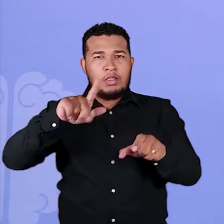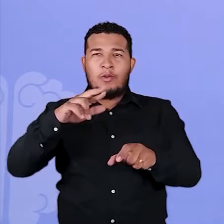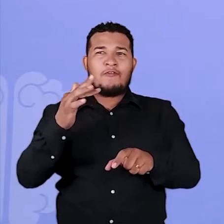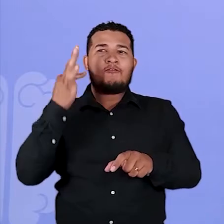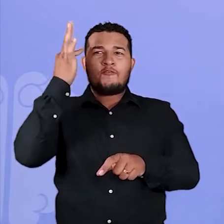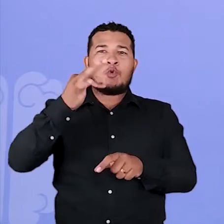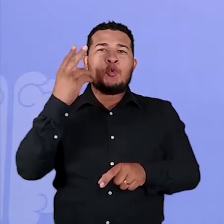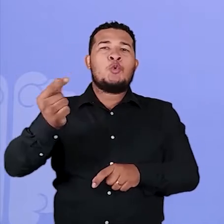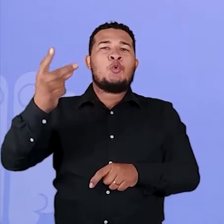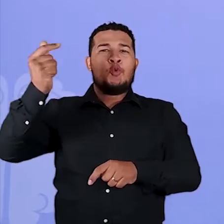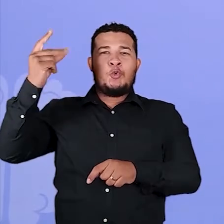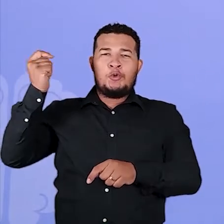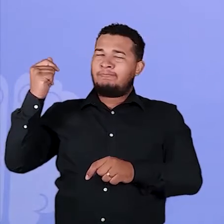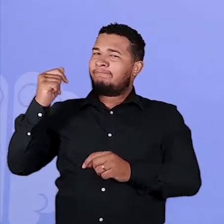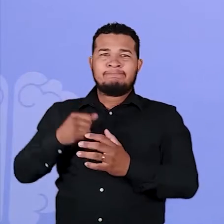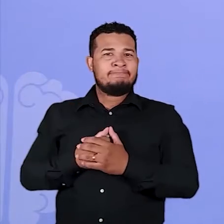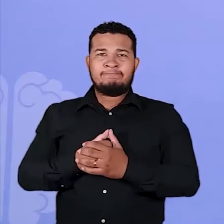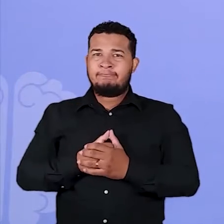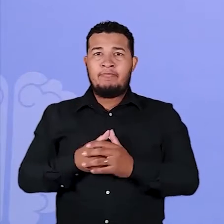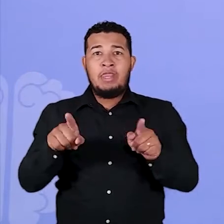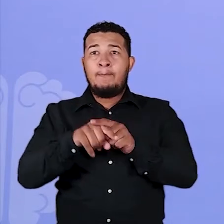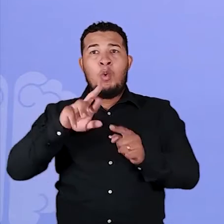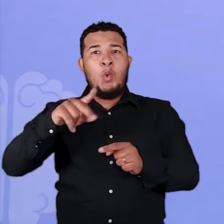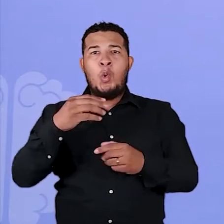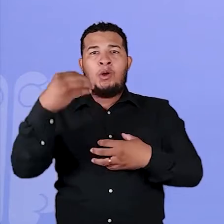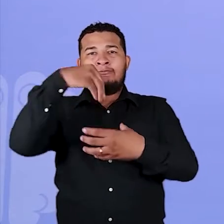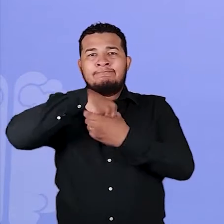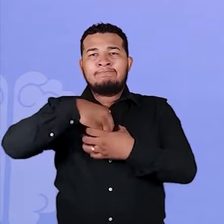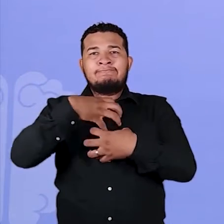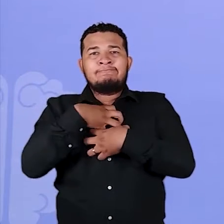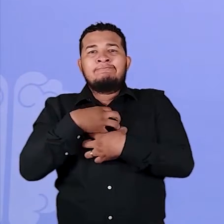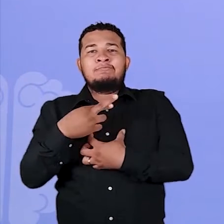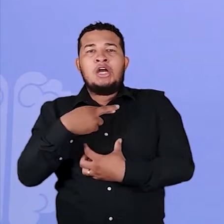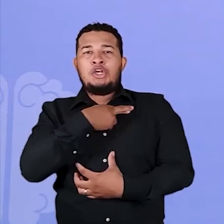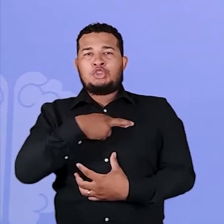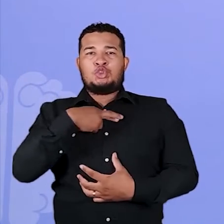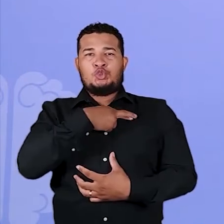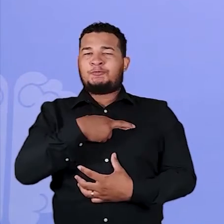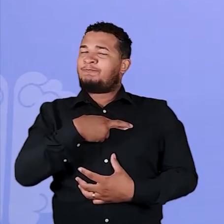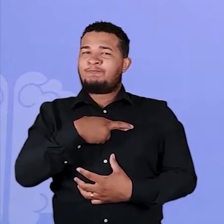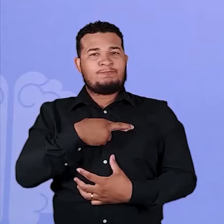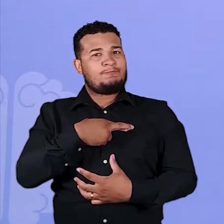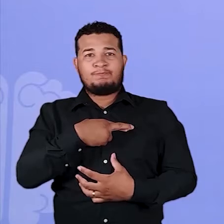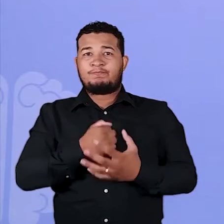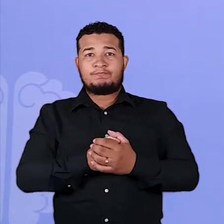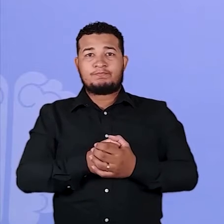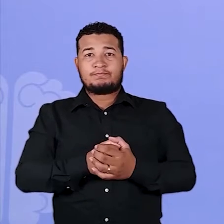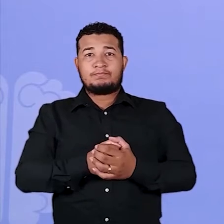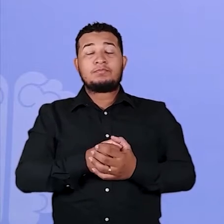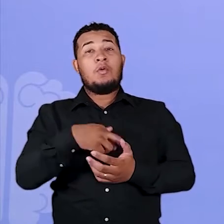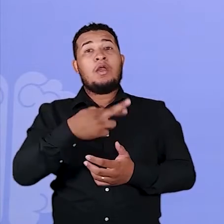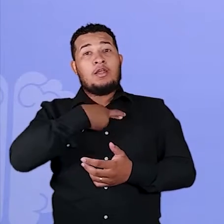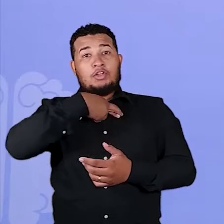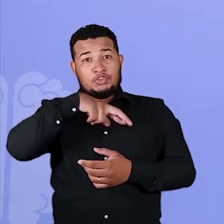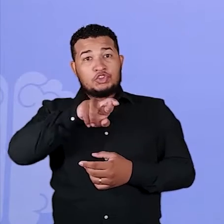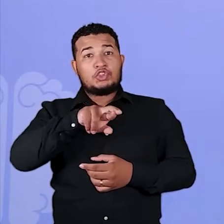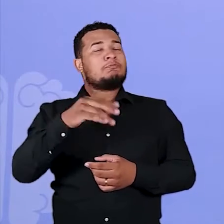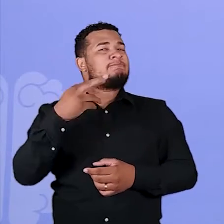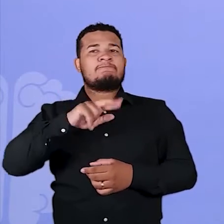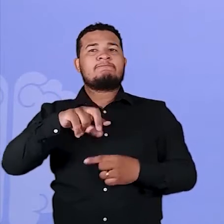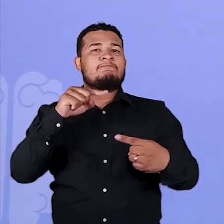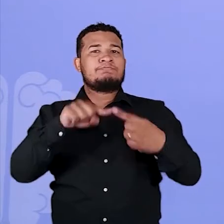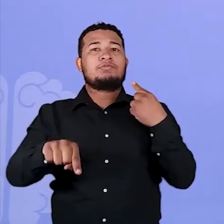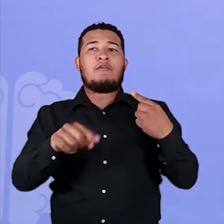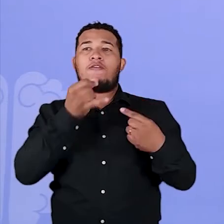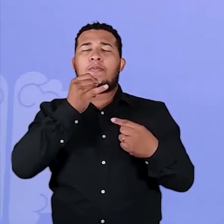filósofos da antiguidade e eles não estão na religião. Para Maquiavel, quem são esses caras? São os caras que sabem